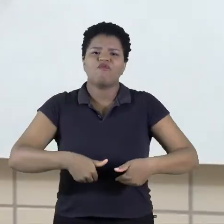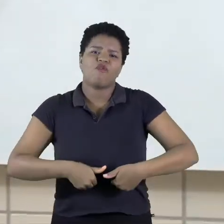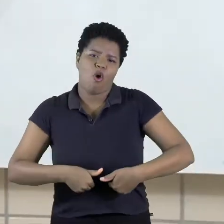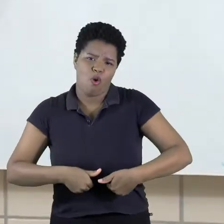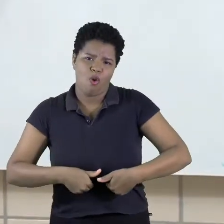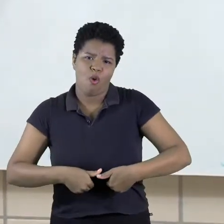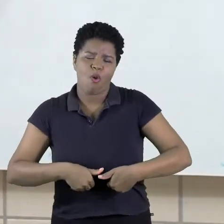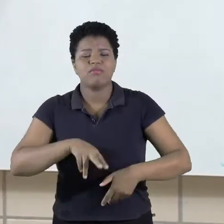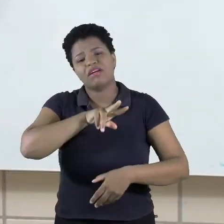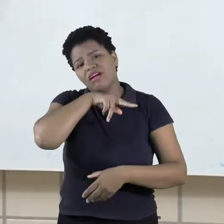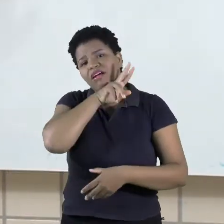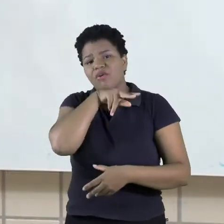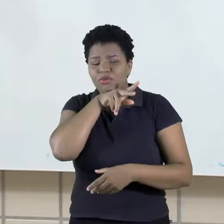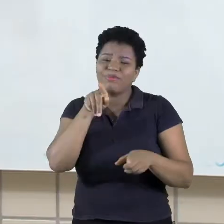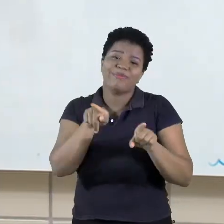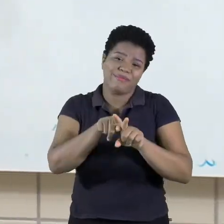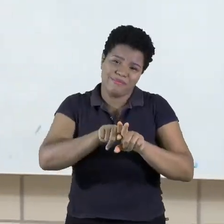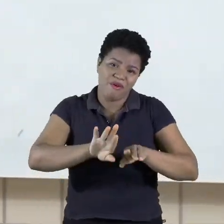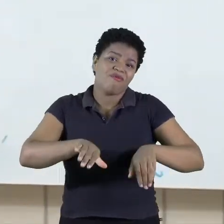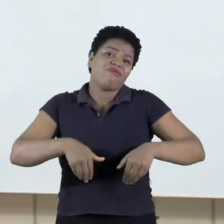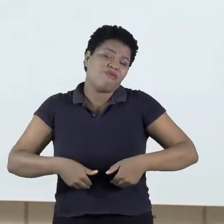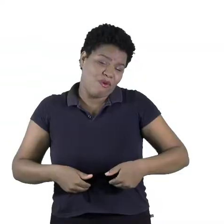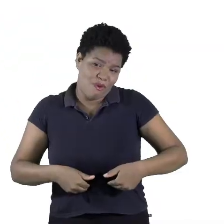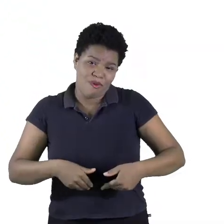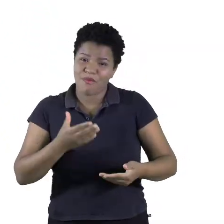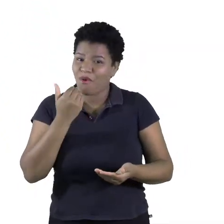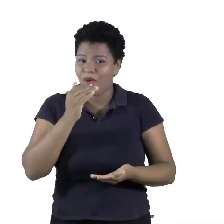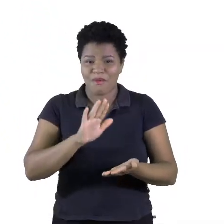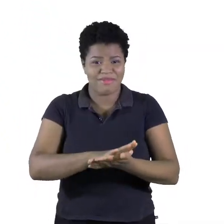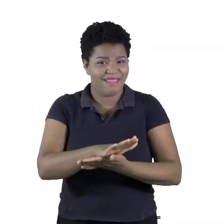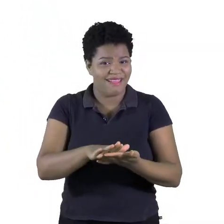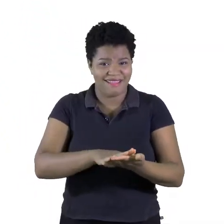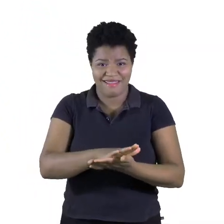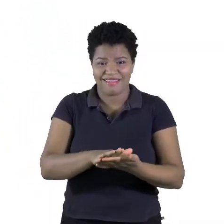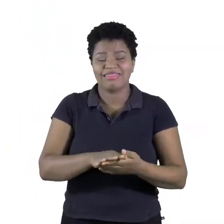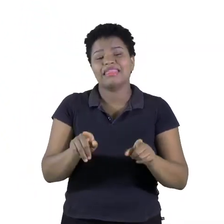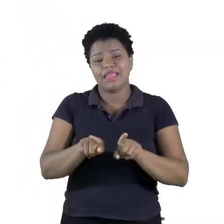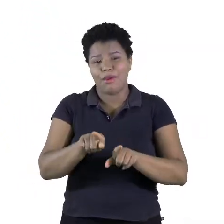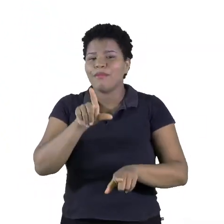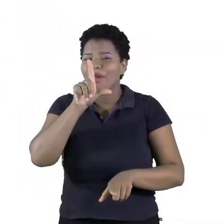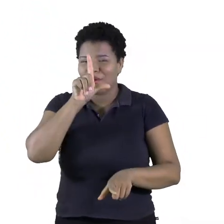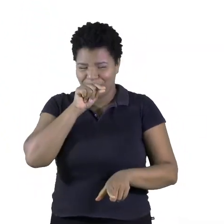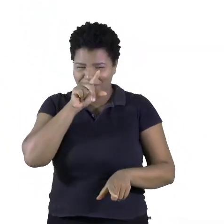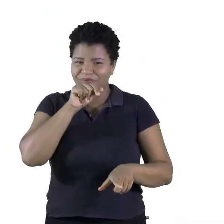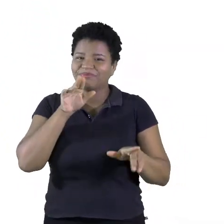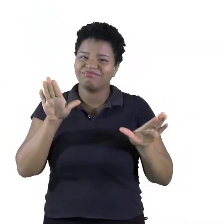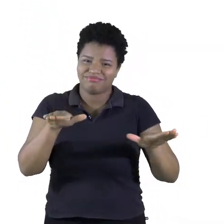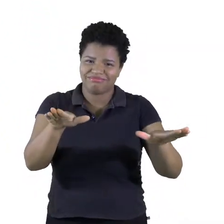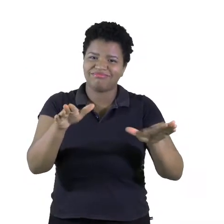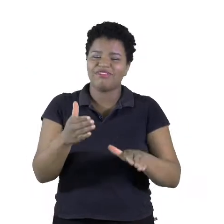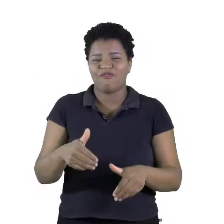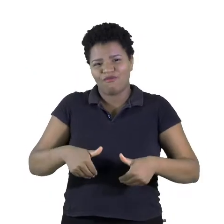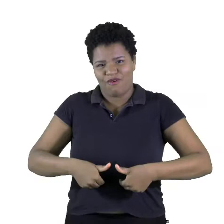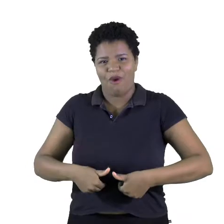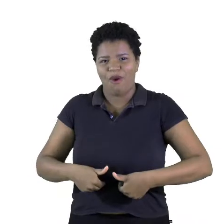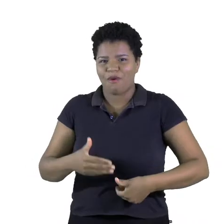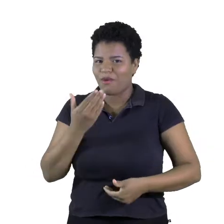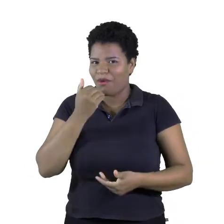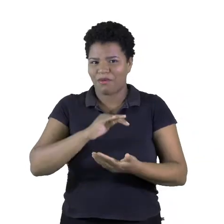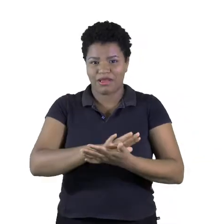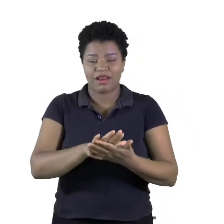cobra também ia ficar sem comer e, consequentemente, o meu gaviãozinho ali também. Então, cada ser vivo ele tem seu